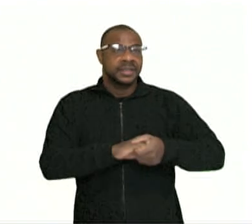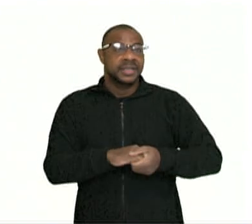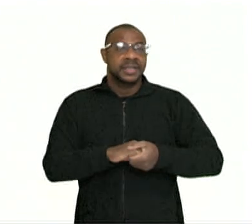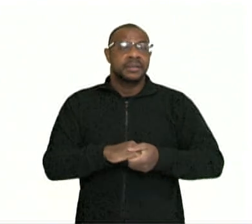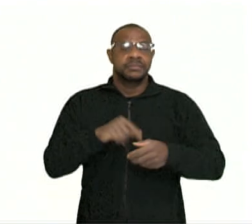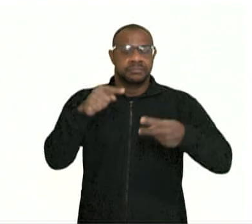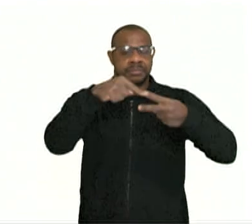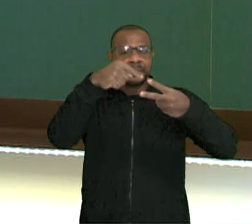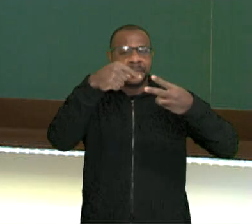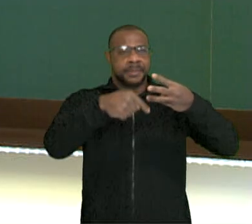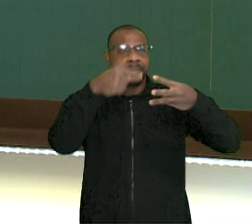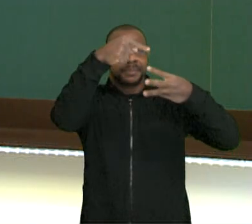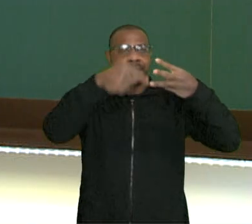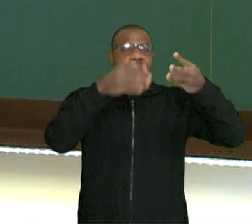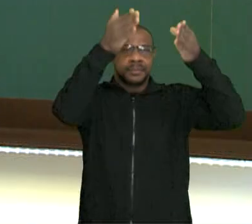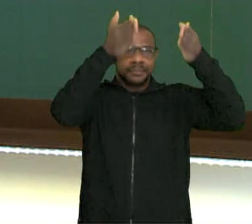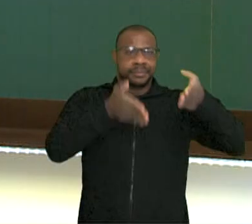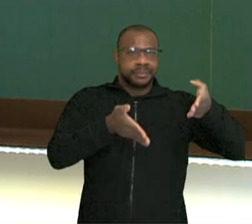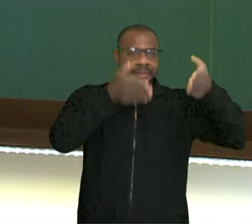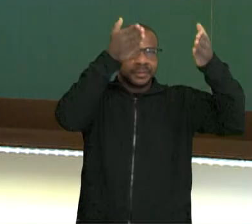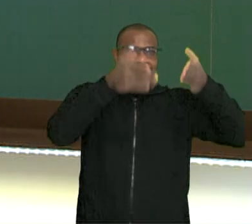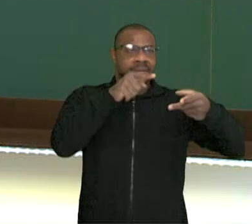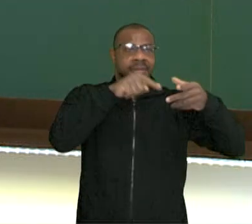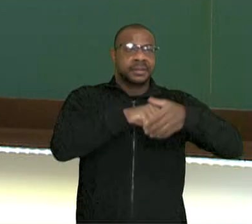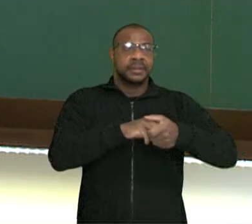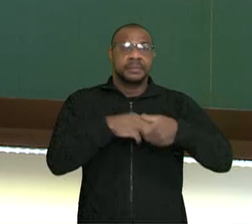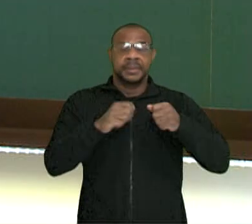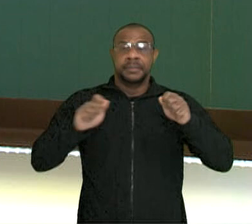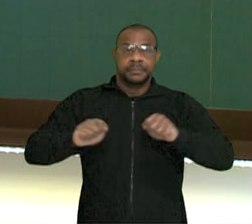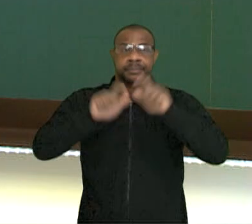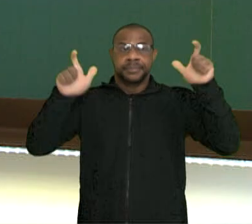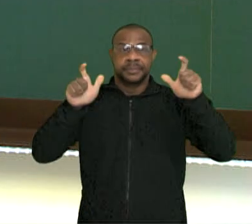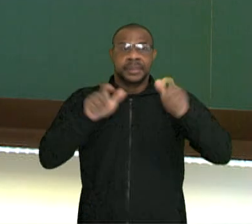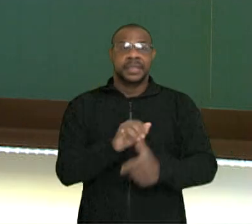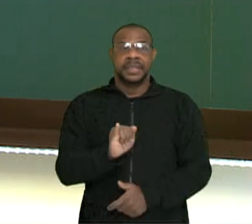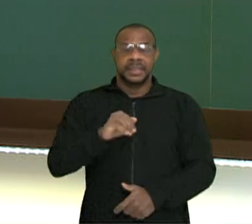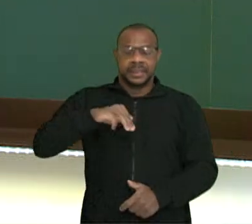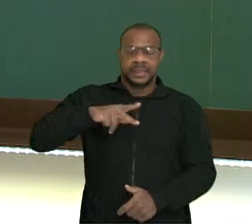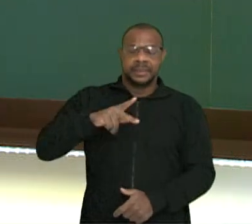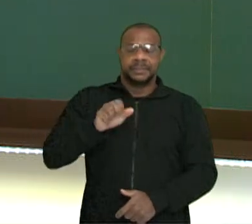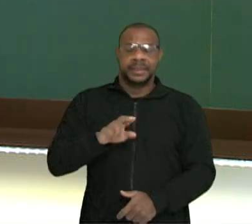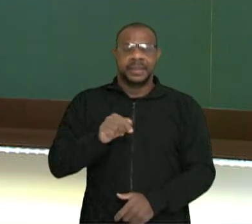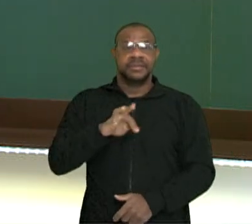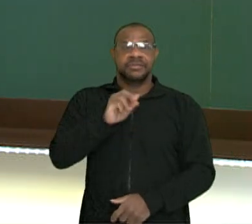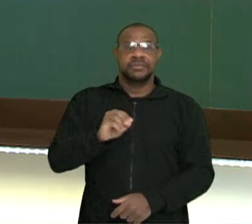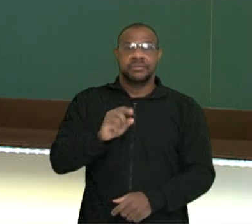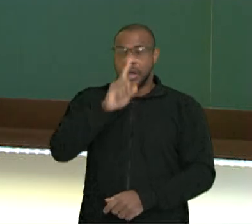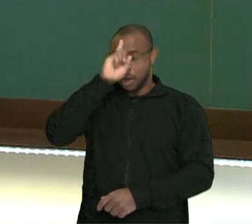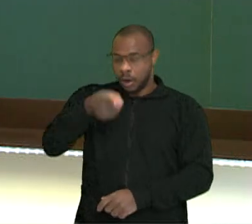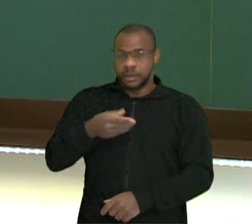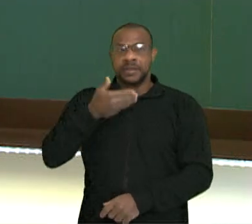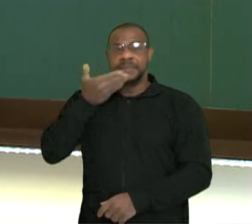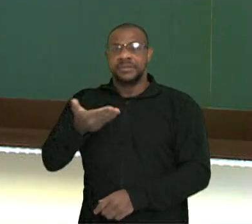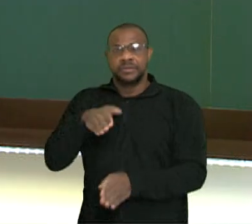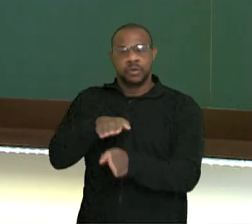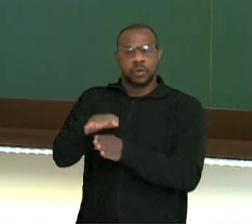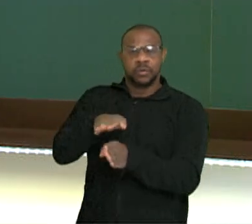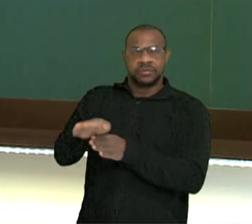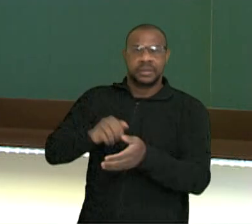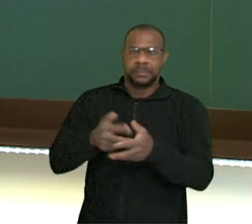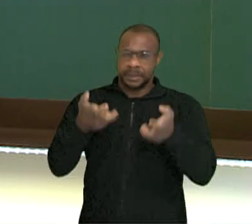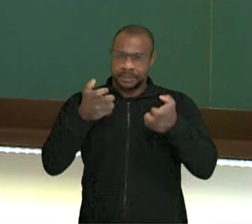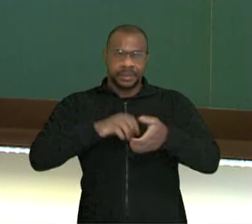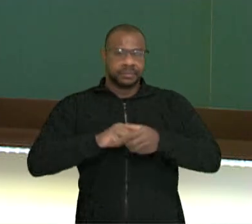indicativo, subjuntivo e imperativo. Então, ó, atente-se aqui, ó, imperativo, ordem, pedido, conselho.